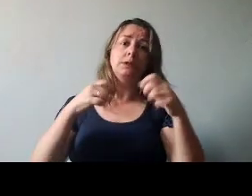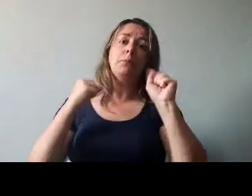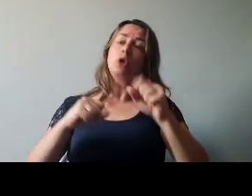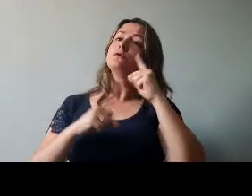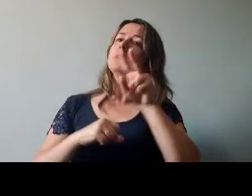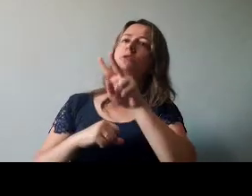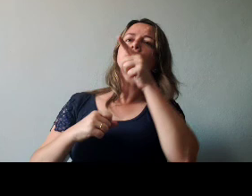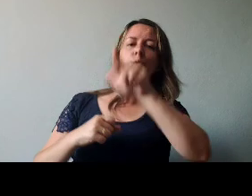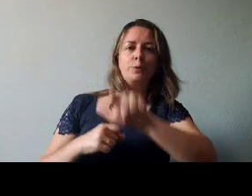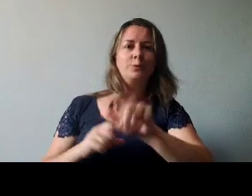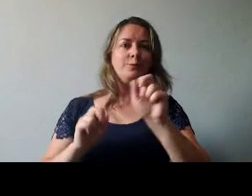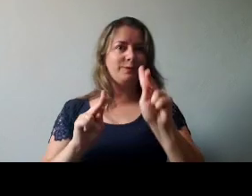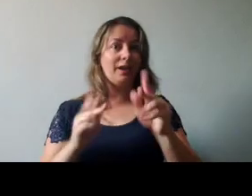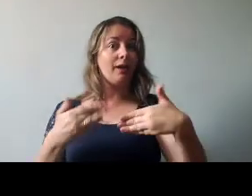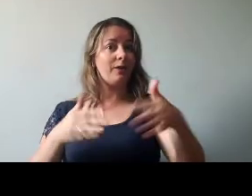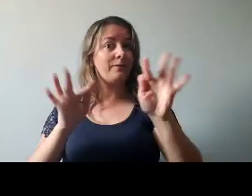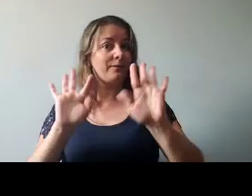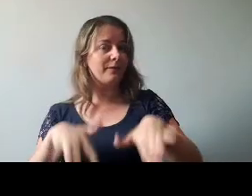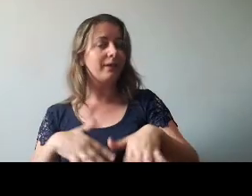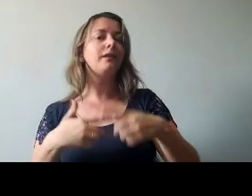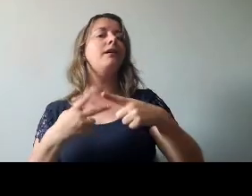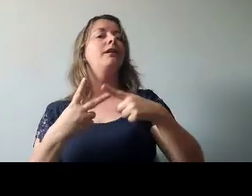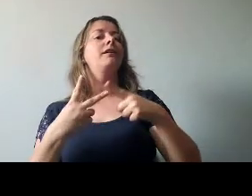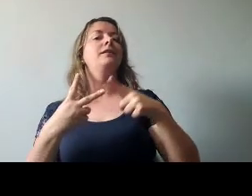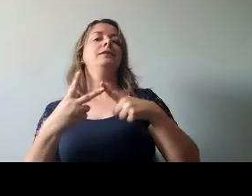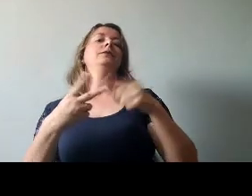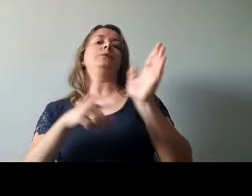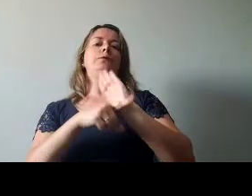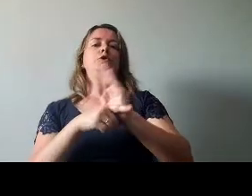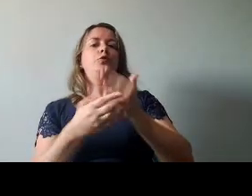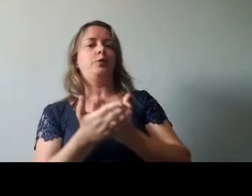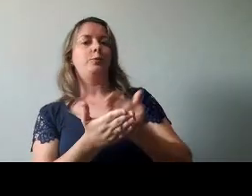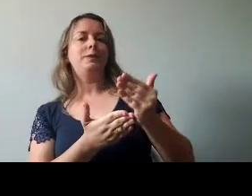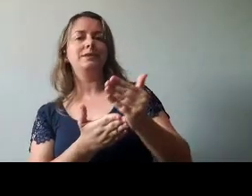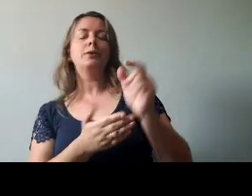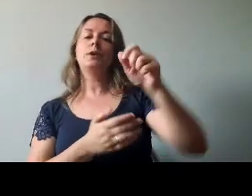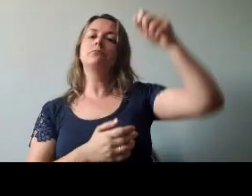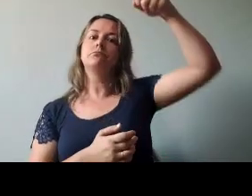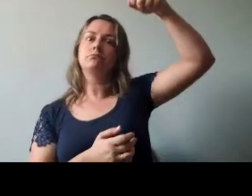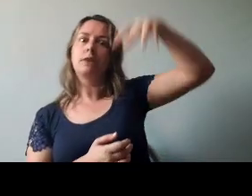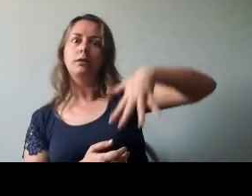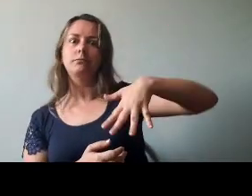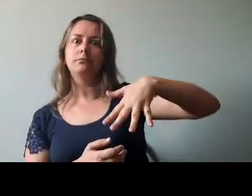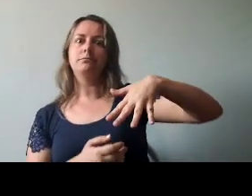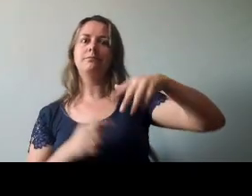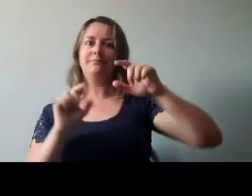Daqui a pouco, então, tem o segundo vídeo, queda livre, lançamento vertical. Ok? Abraço.